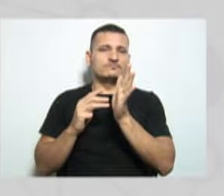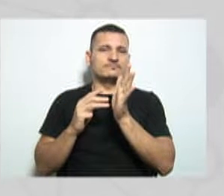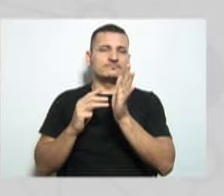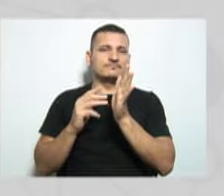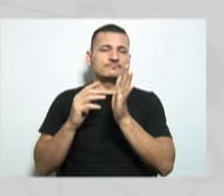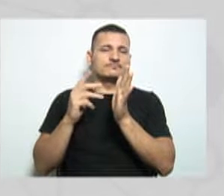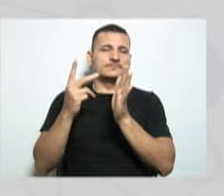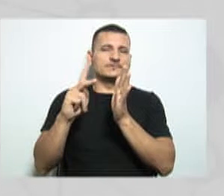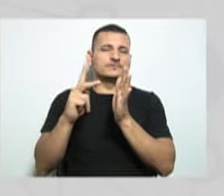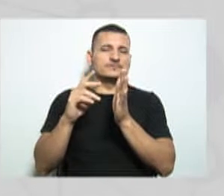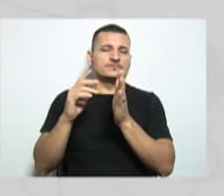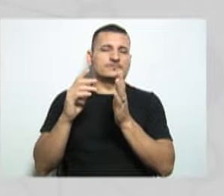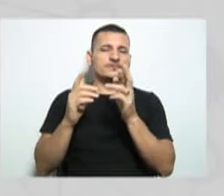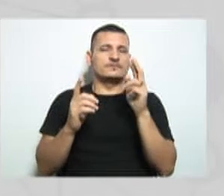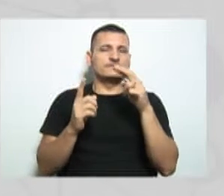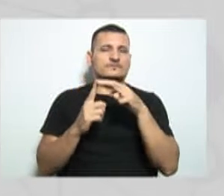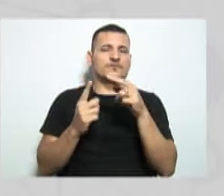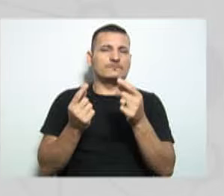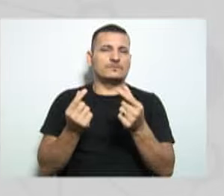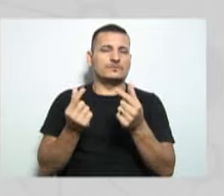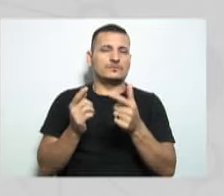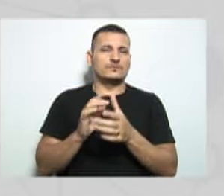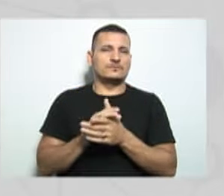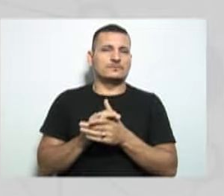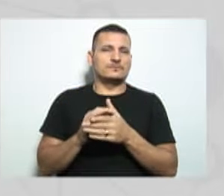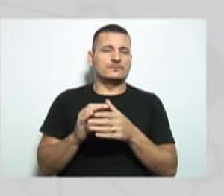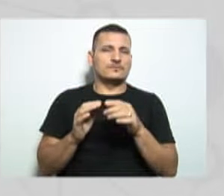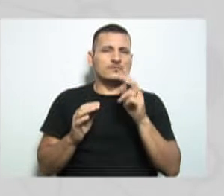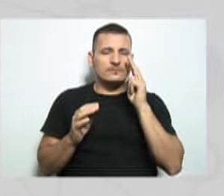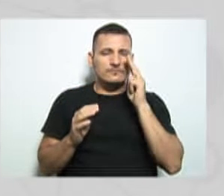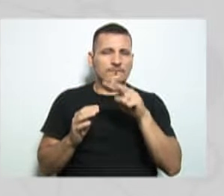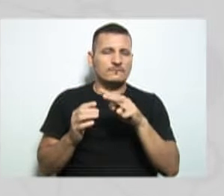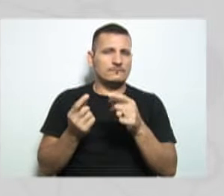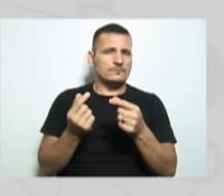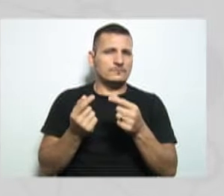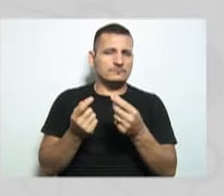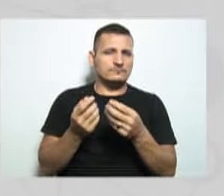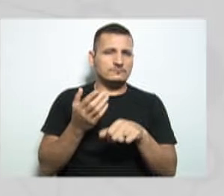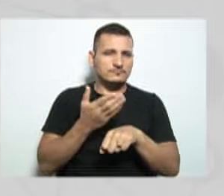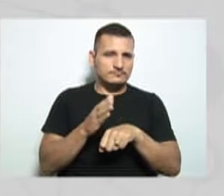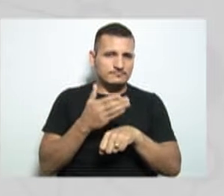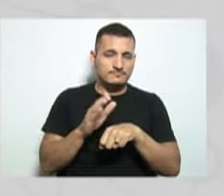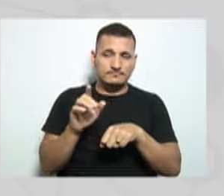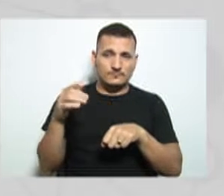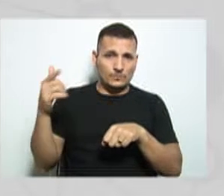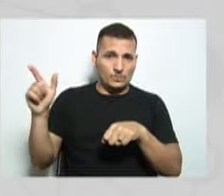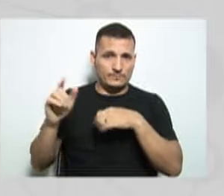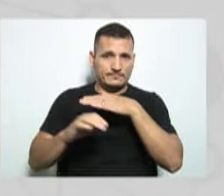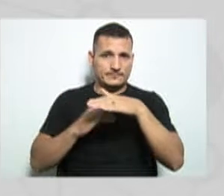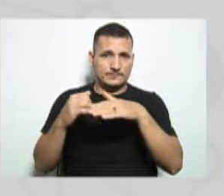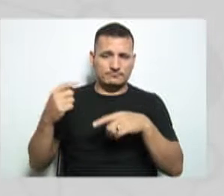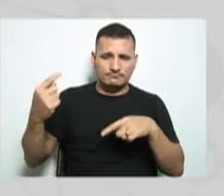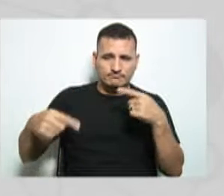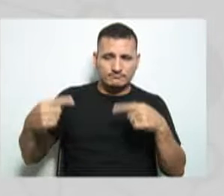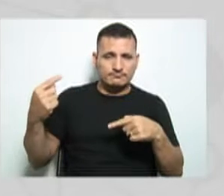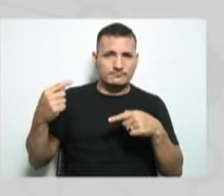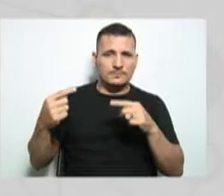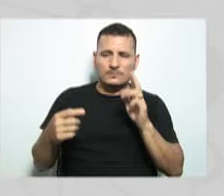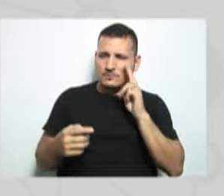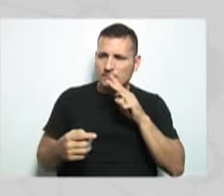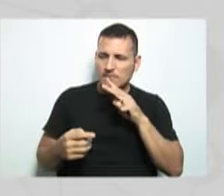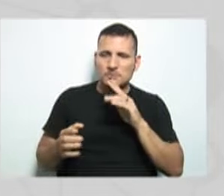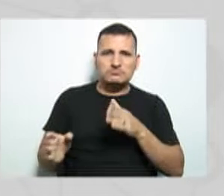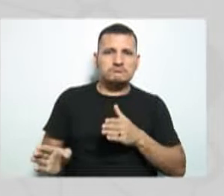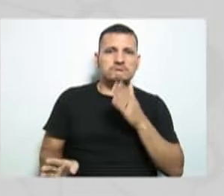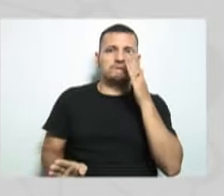concorrência seu único referencial de preço. Consiste em observar os preços praticados por concorrentes diretos e segui-los, ou